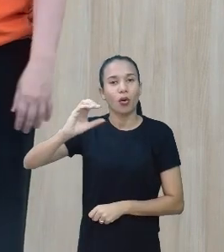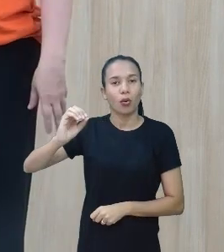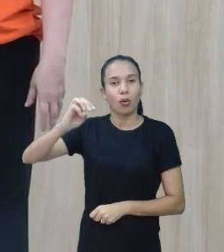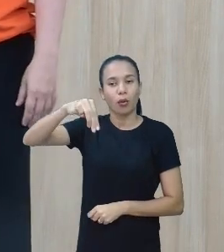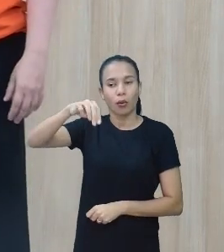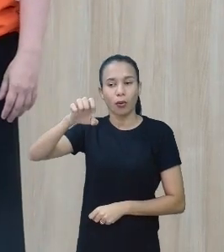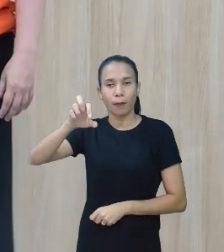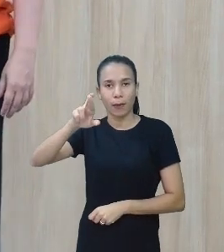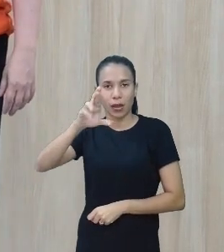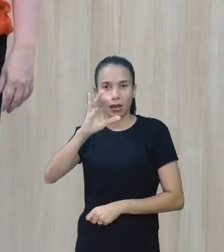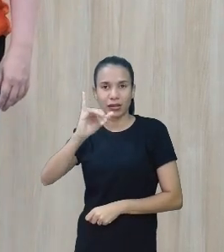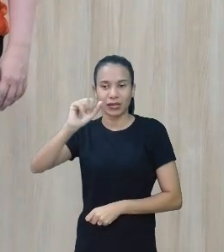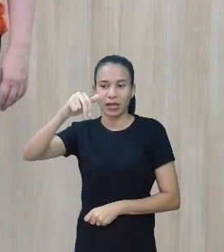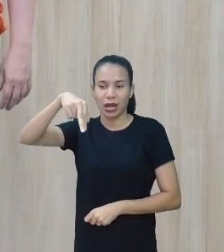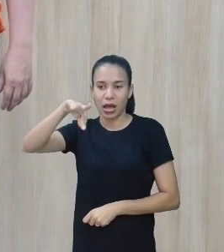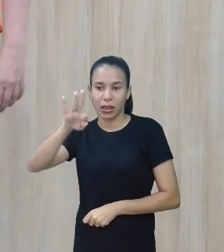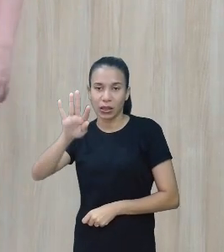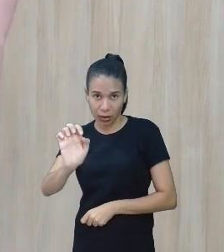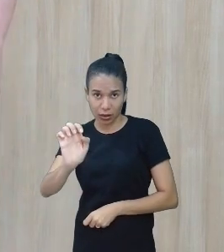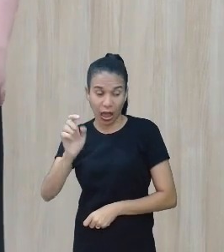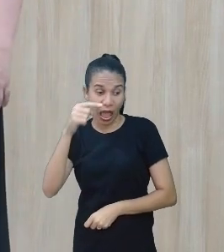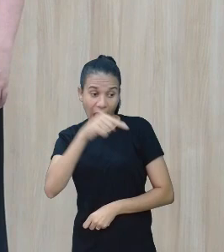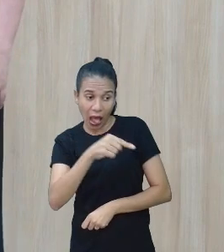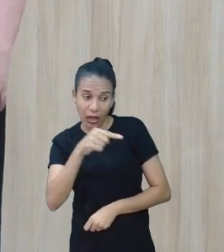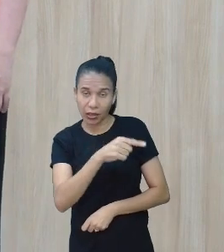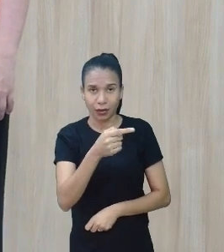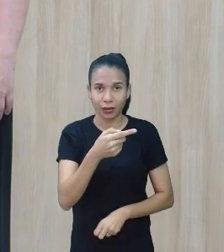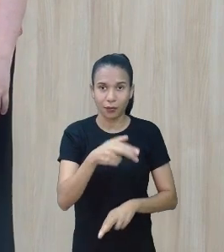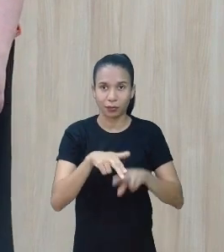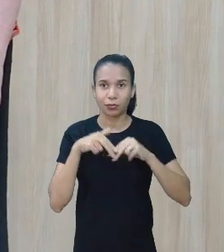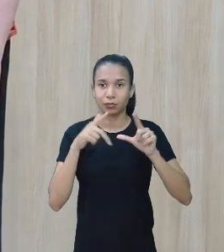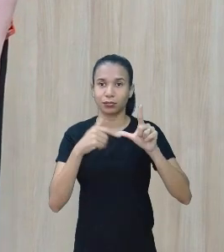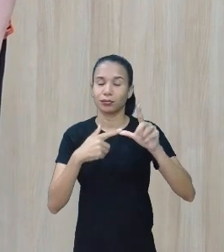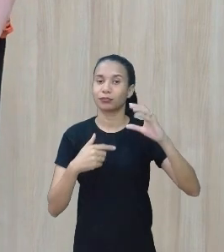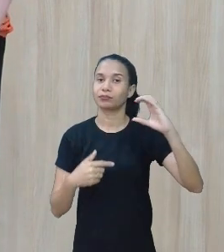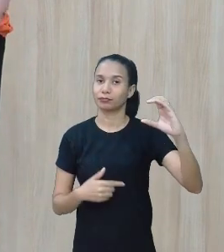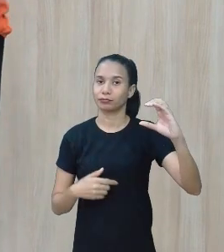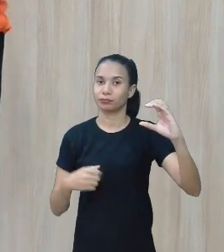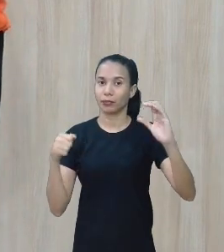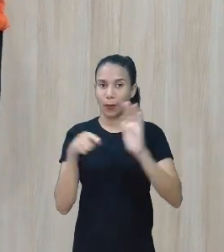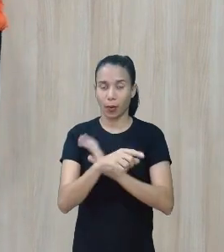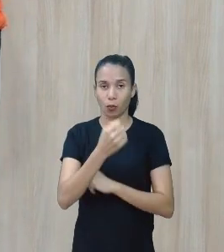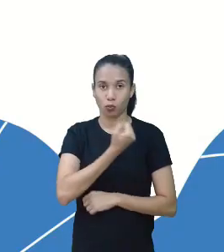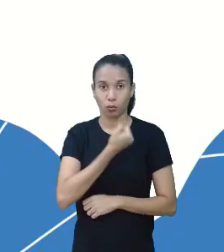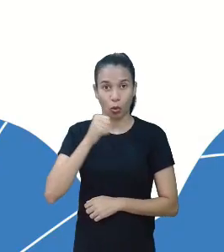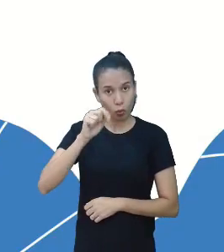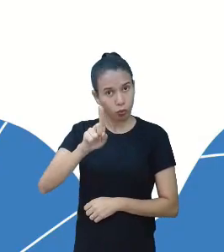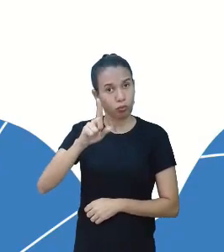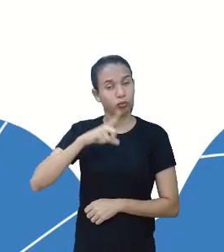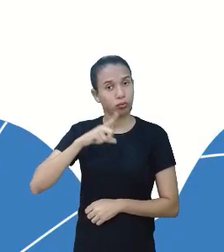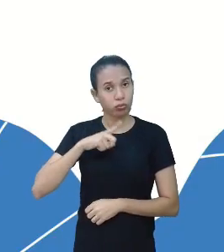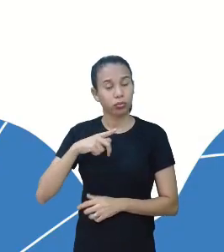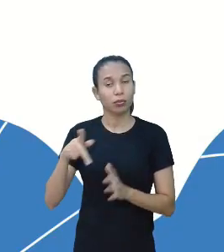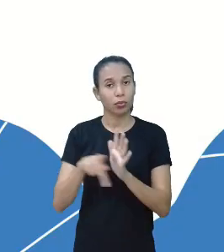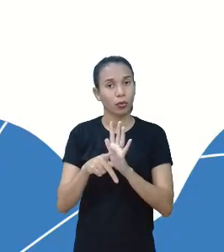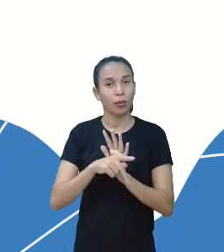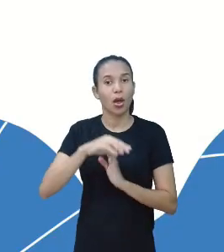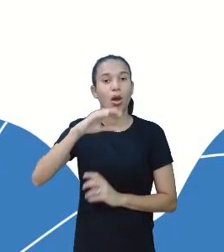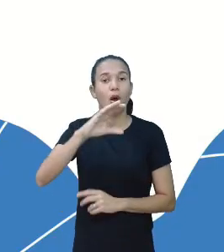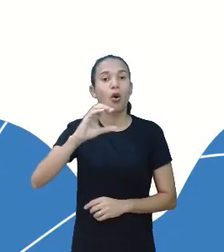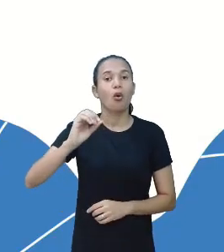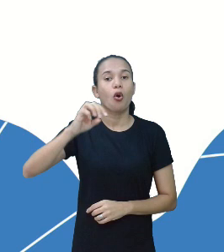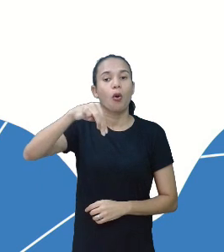como comerciante, tá? Então, a letra C na primeira questão traz comerciante